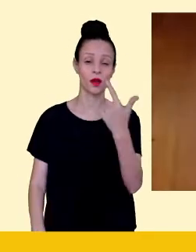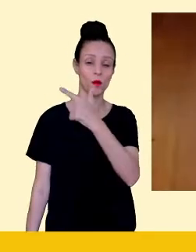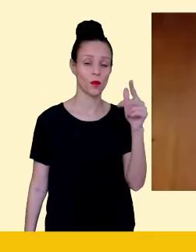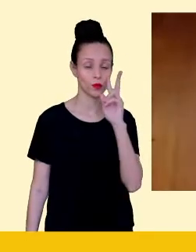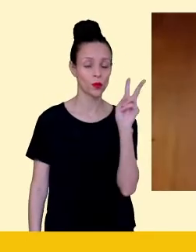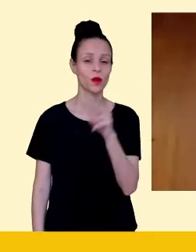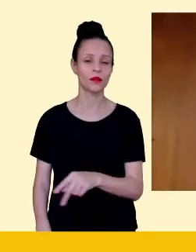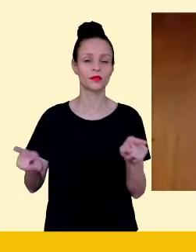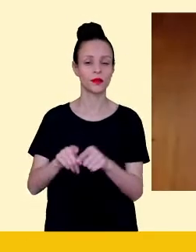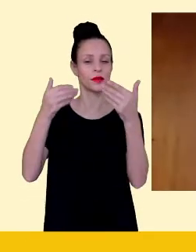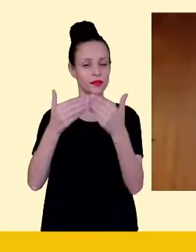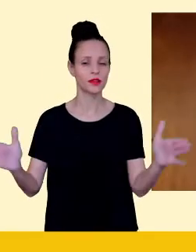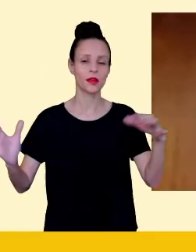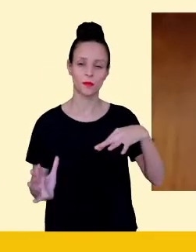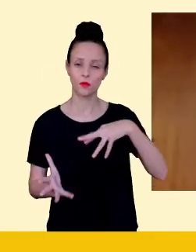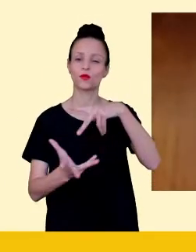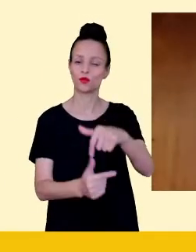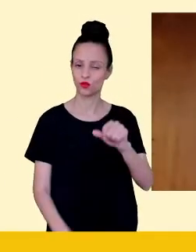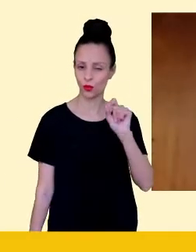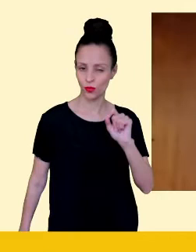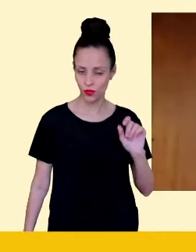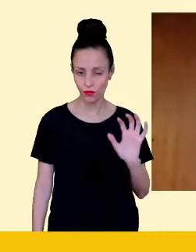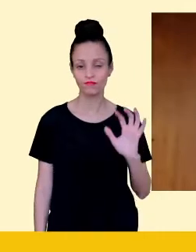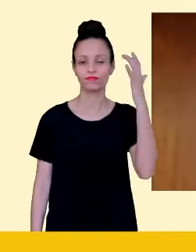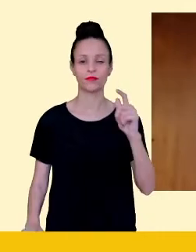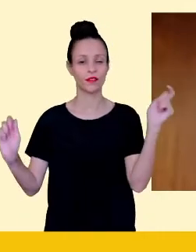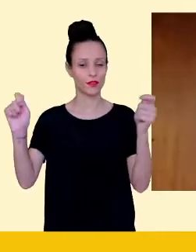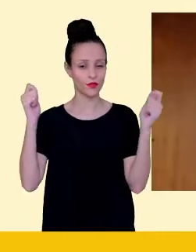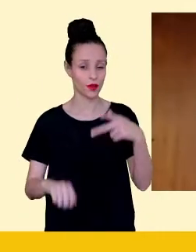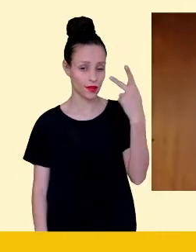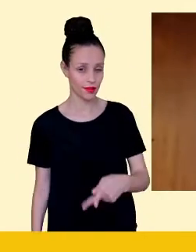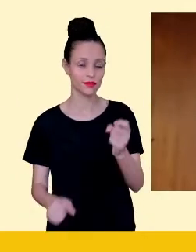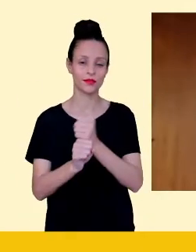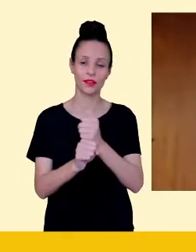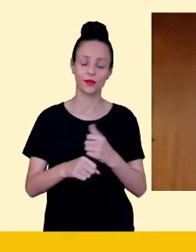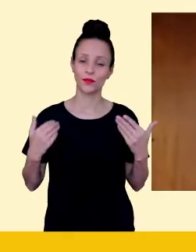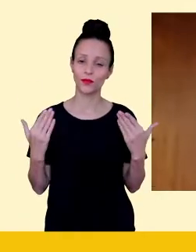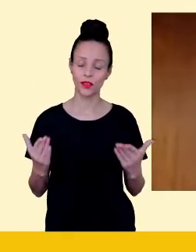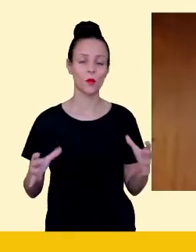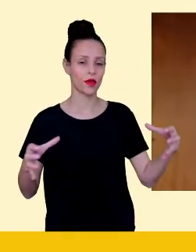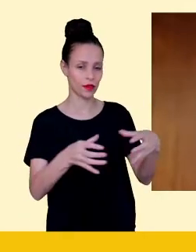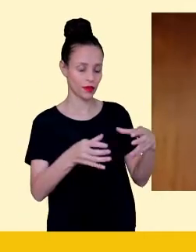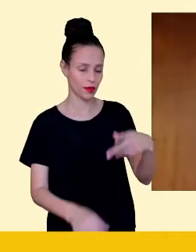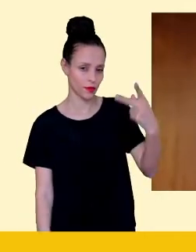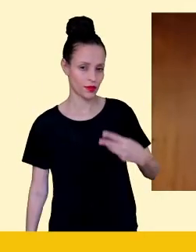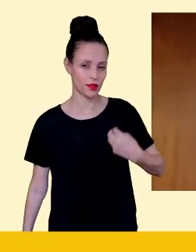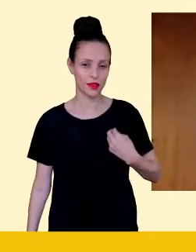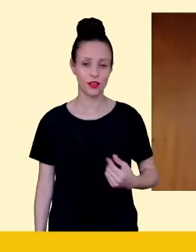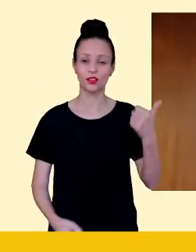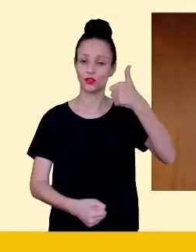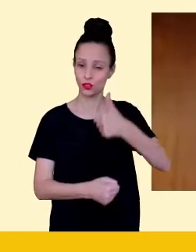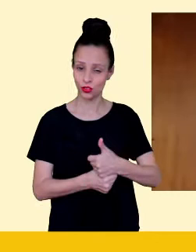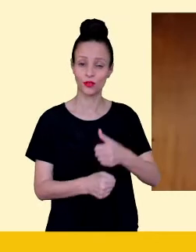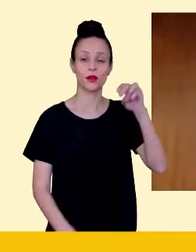Outros Olhares, e mais do que isso, é também uma das estreias mundiais que estão acontecendo no festival desse ano. A gente está aqui com uma parte